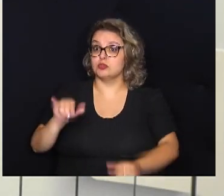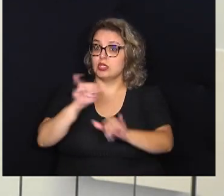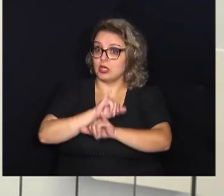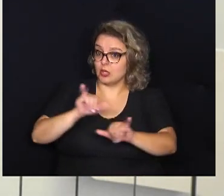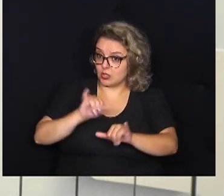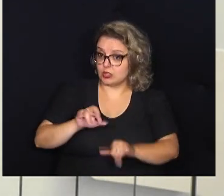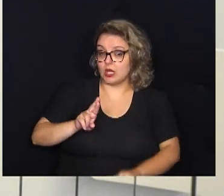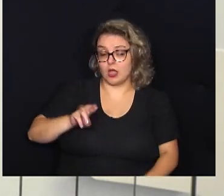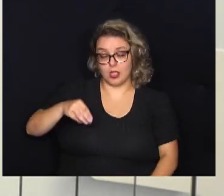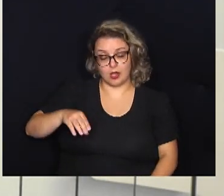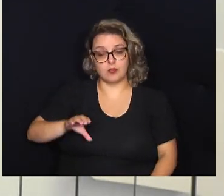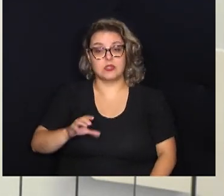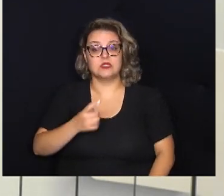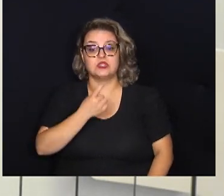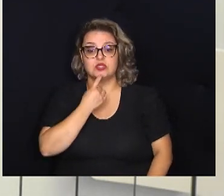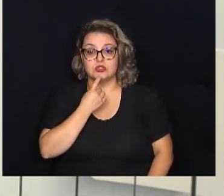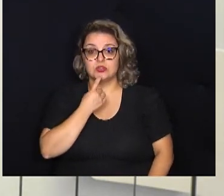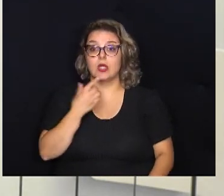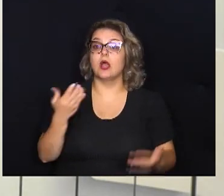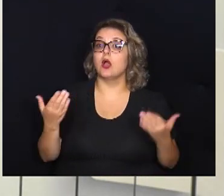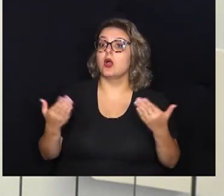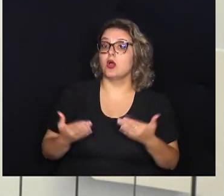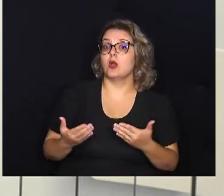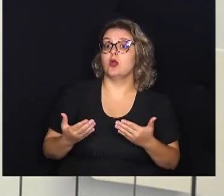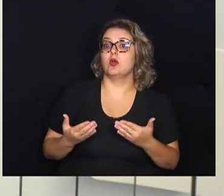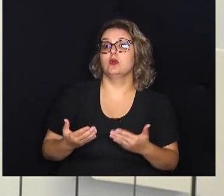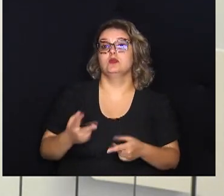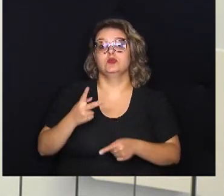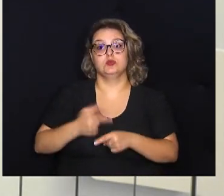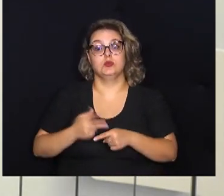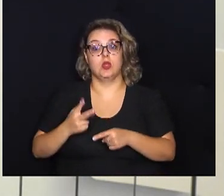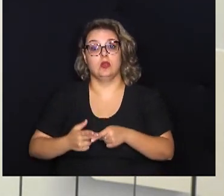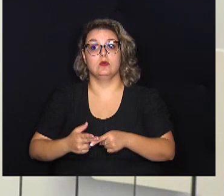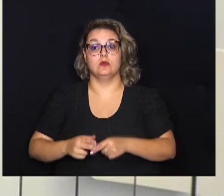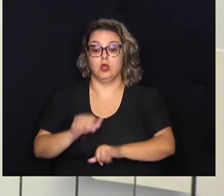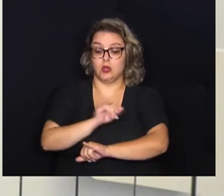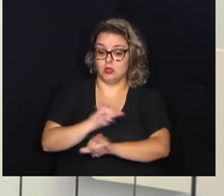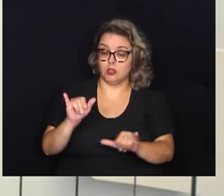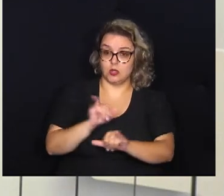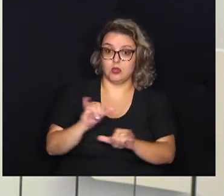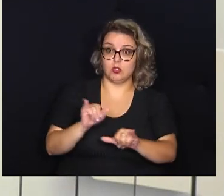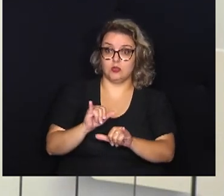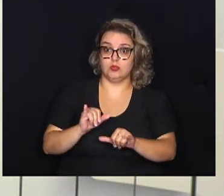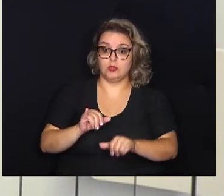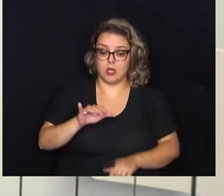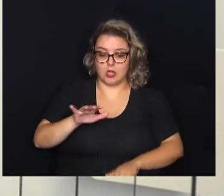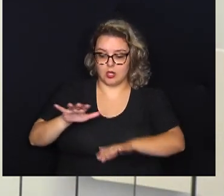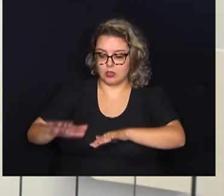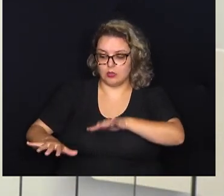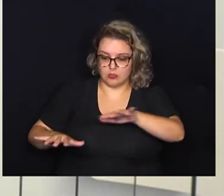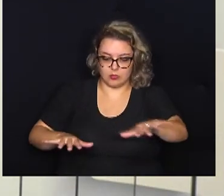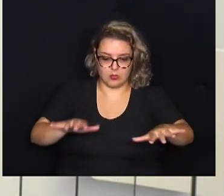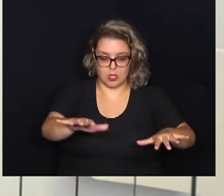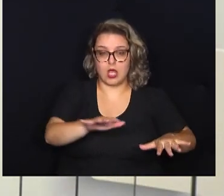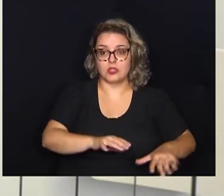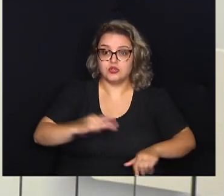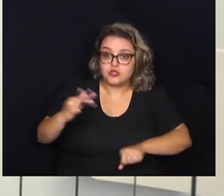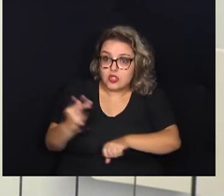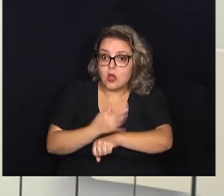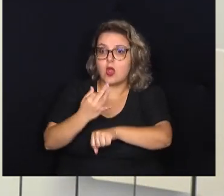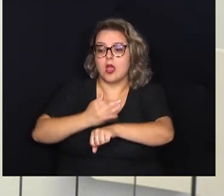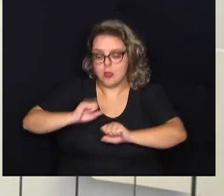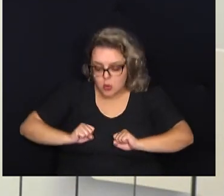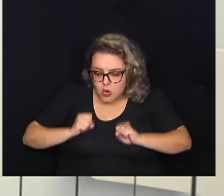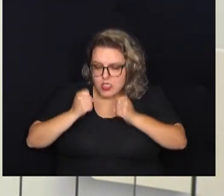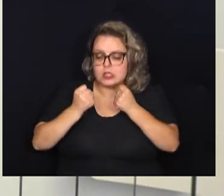da metrópole de Campinas, agora com a nossa série de reportagens Territórios de Resistência Negra. Você vai